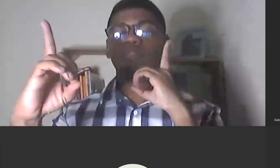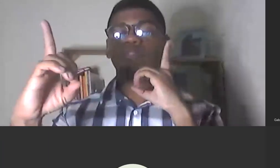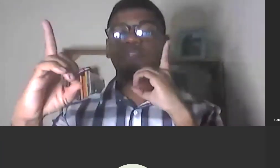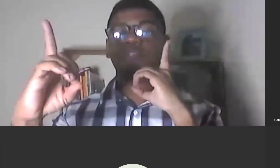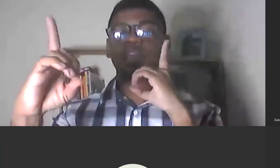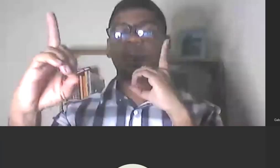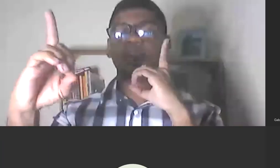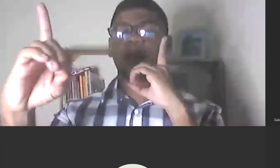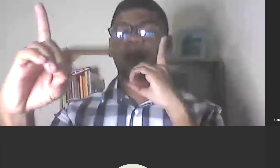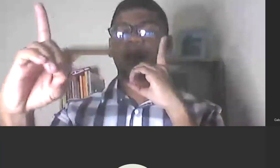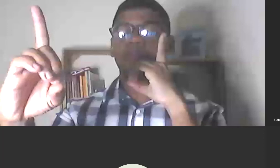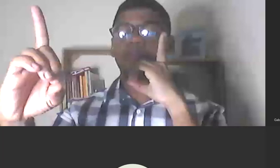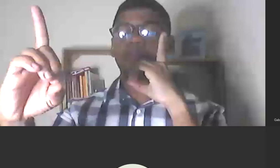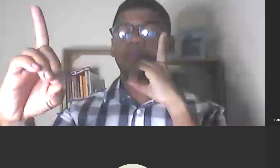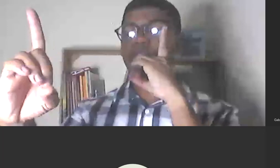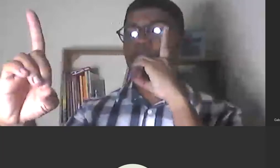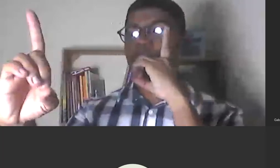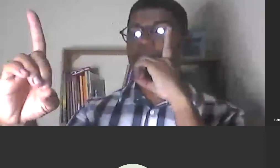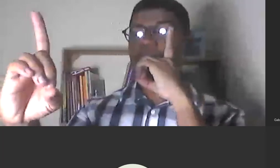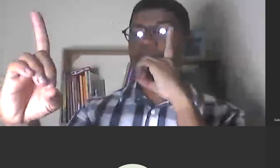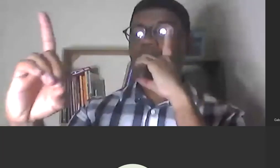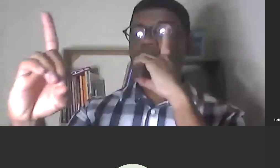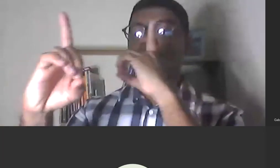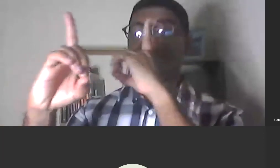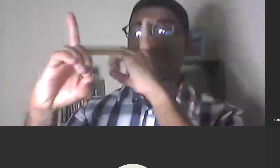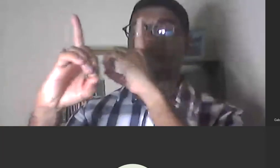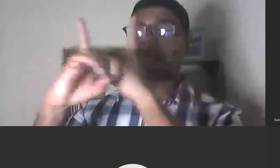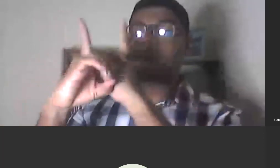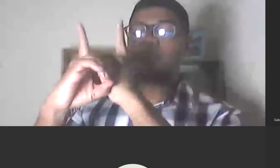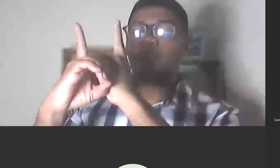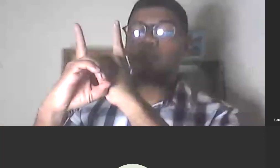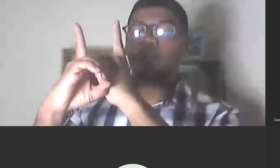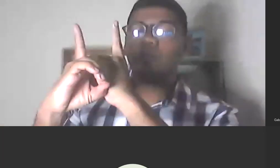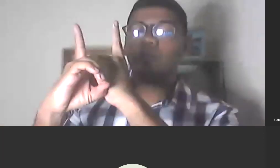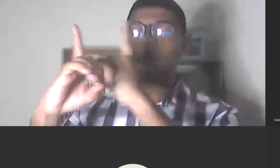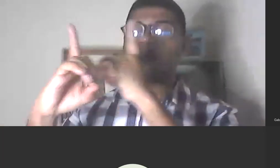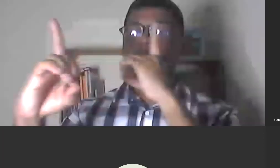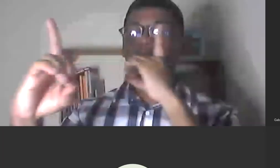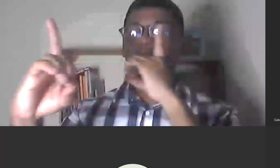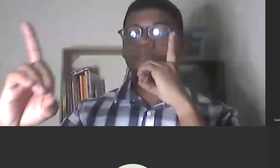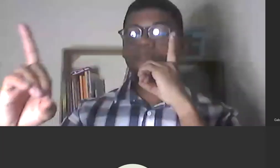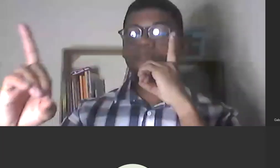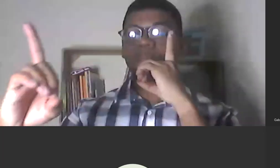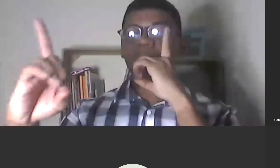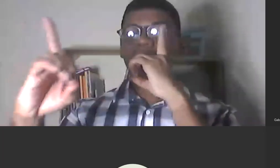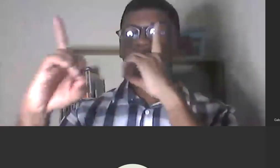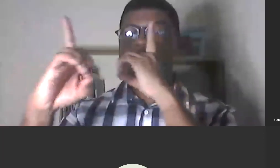uma pertinho de você, a outra mais distante. E a gente, ó, encontra uma outra.